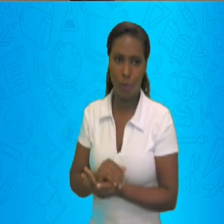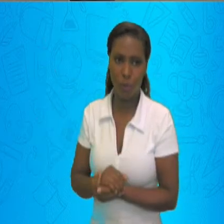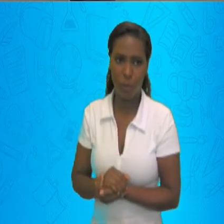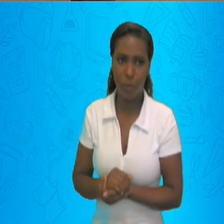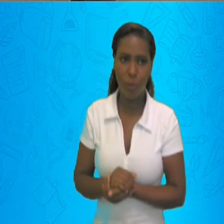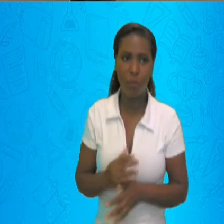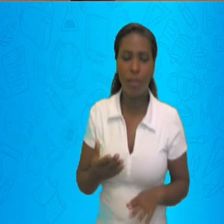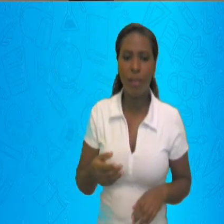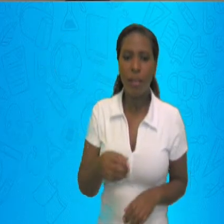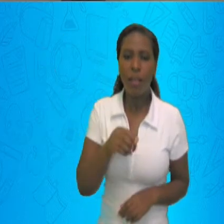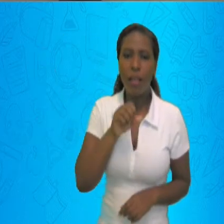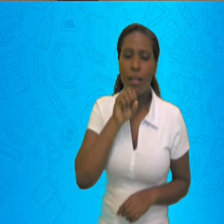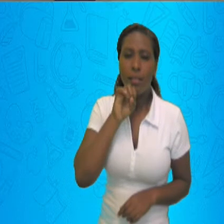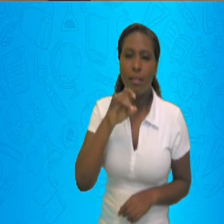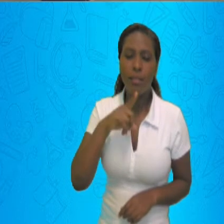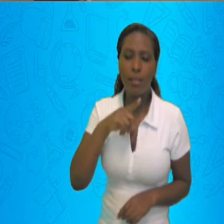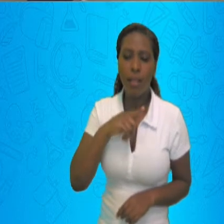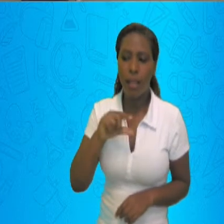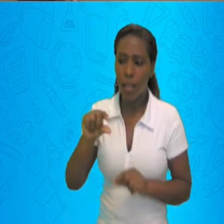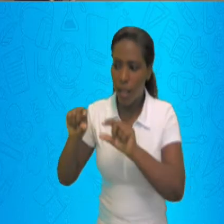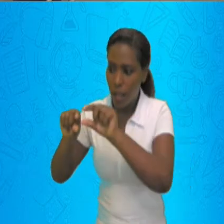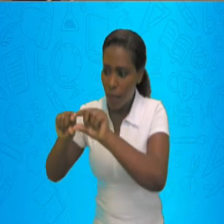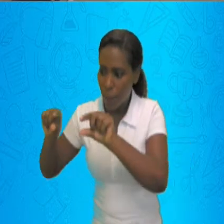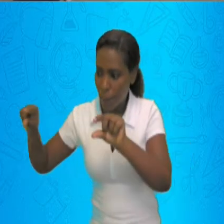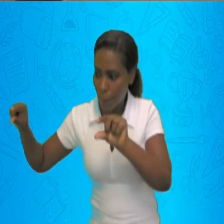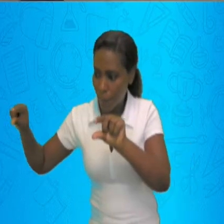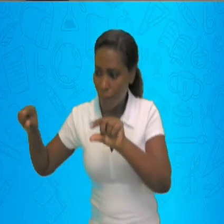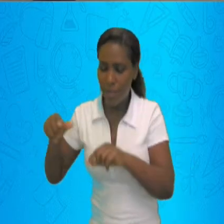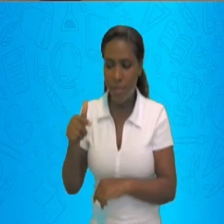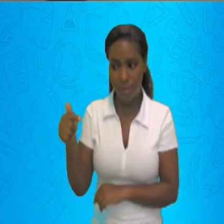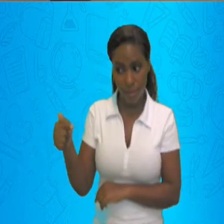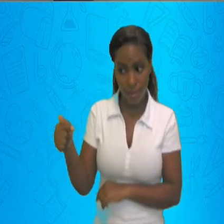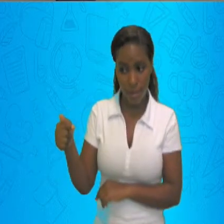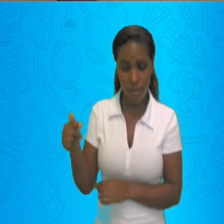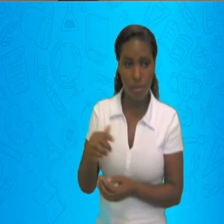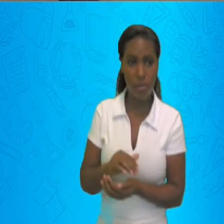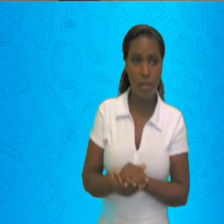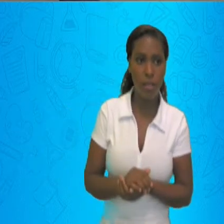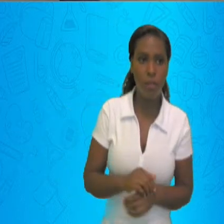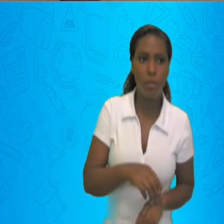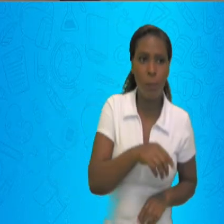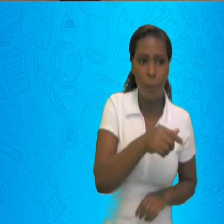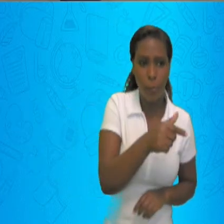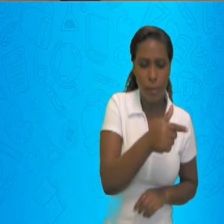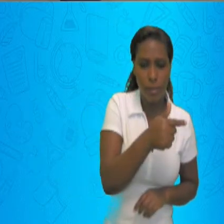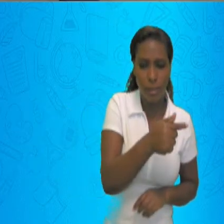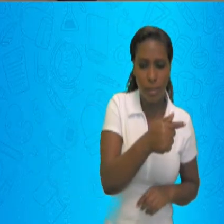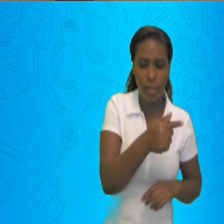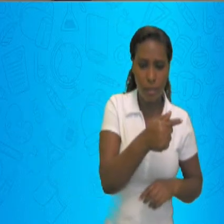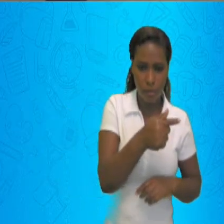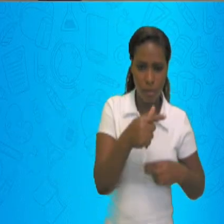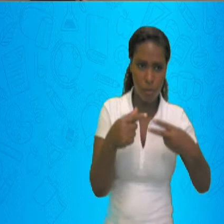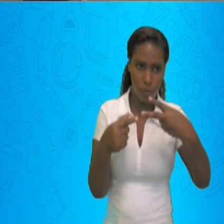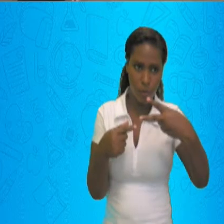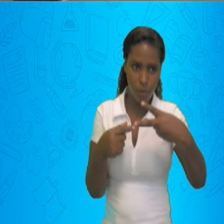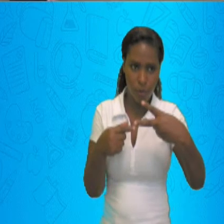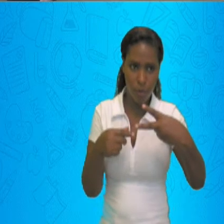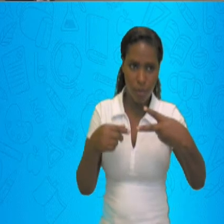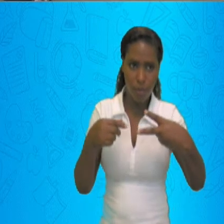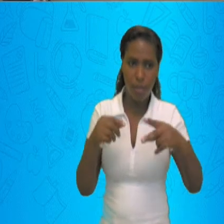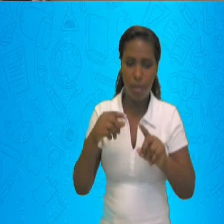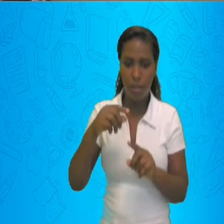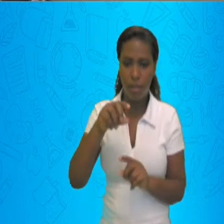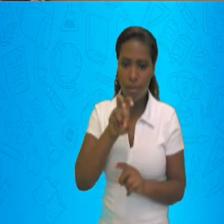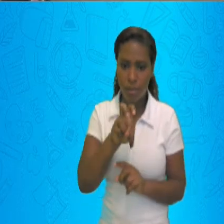5 mais 3? 5 mais 3, 8. Então, o 5 também se encaixa, ele pode ser um